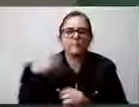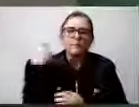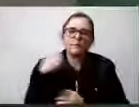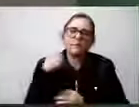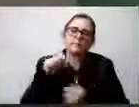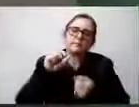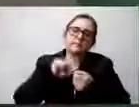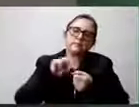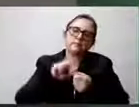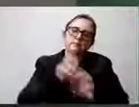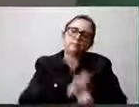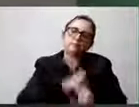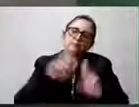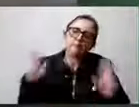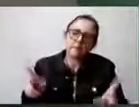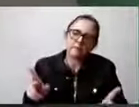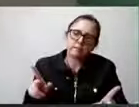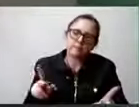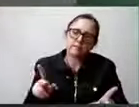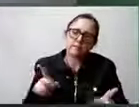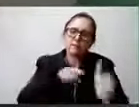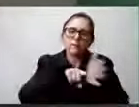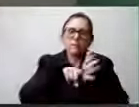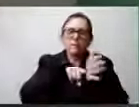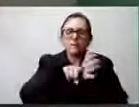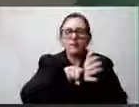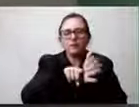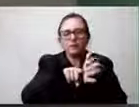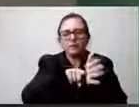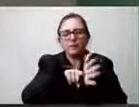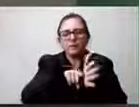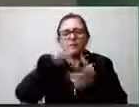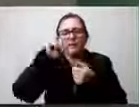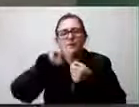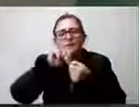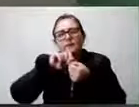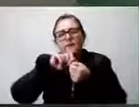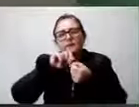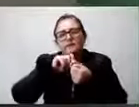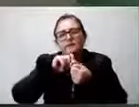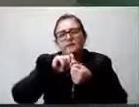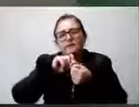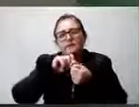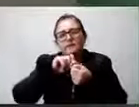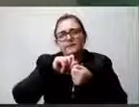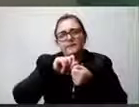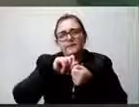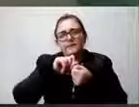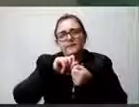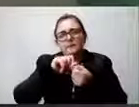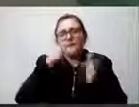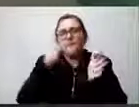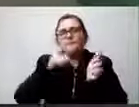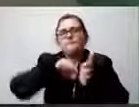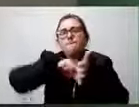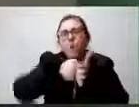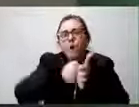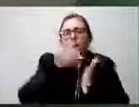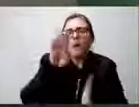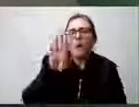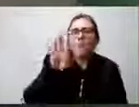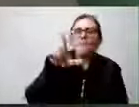uma diferenciação, se a pergunta que ela fez né, remete ao bloqueio articular, que é uma